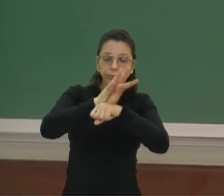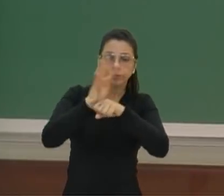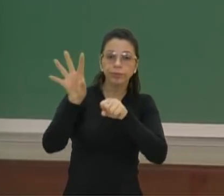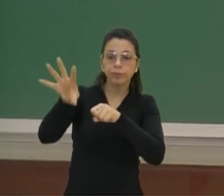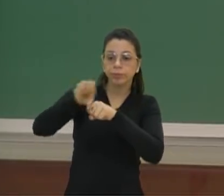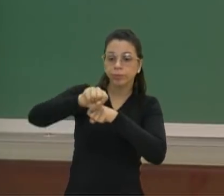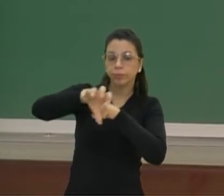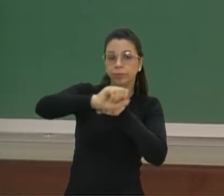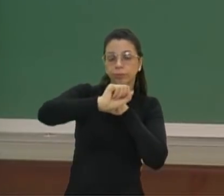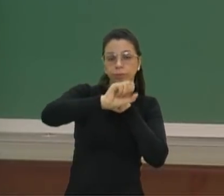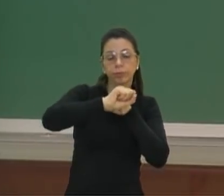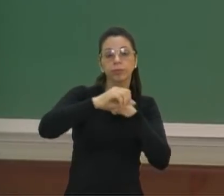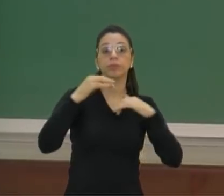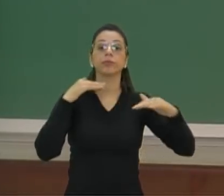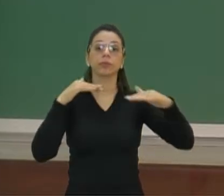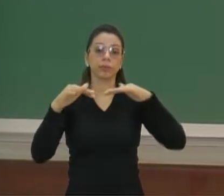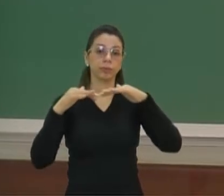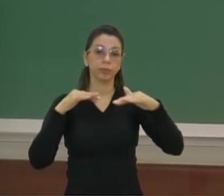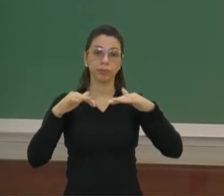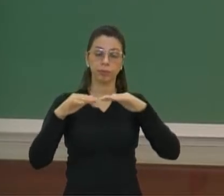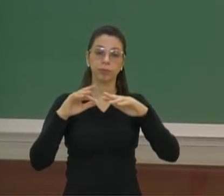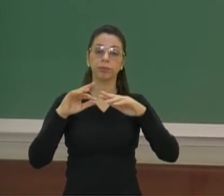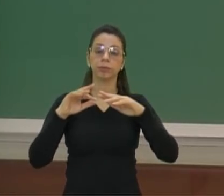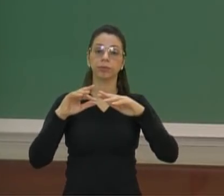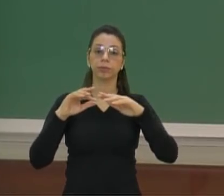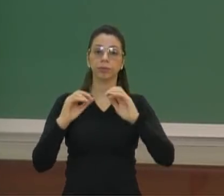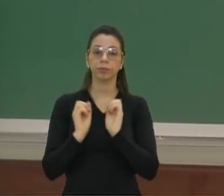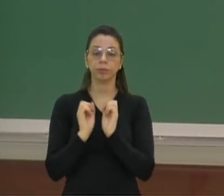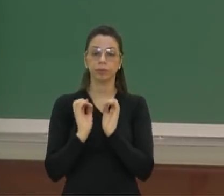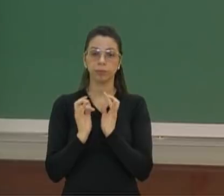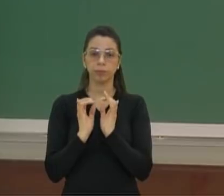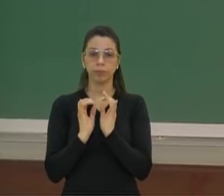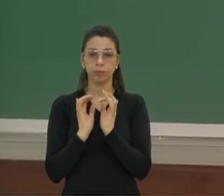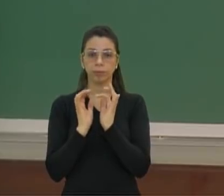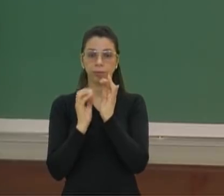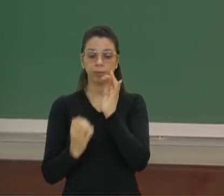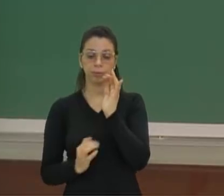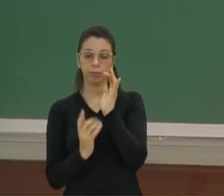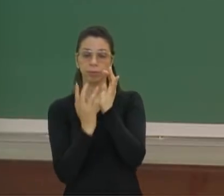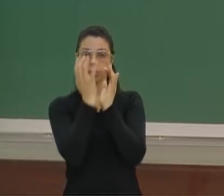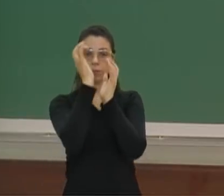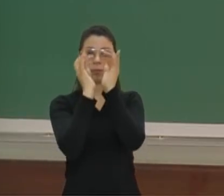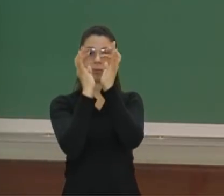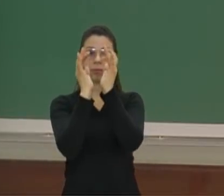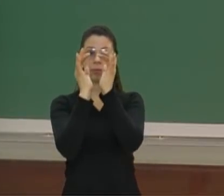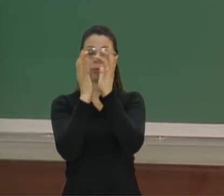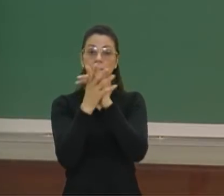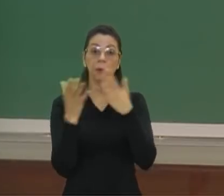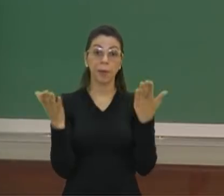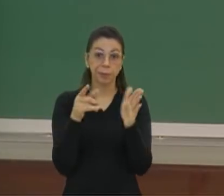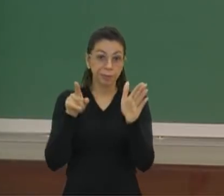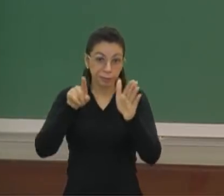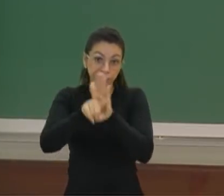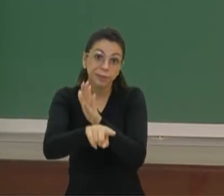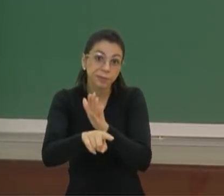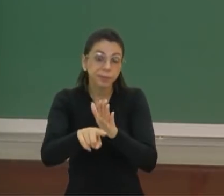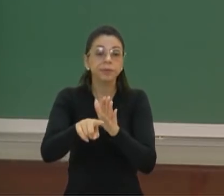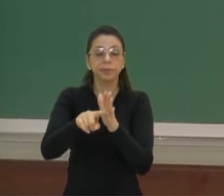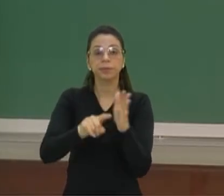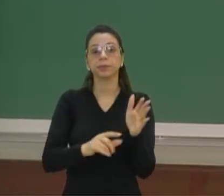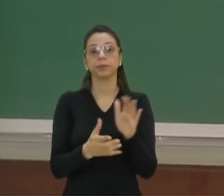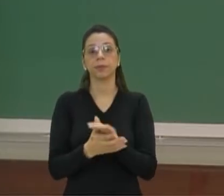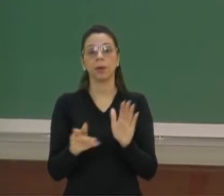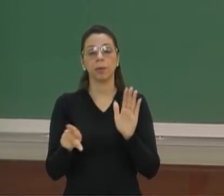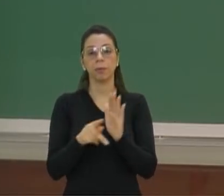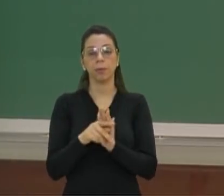levar o impulso, transformar em impulso até o cérebro. Agora a gente vai fazer um quiz sobre a